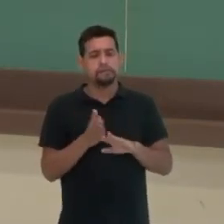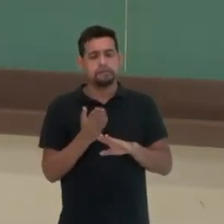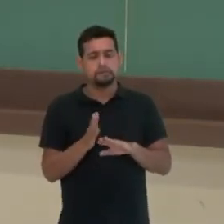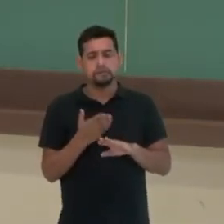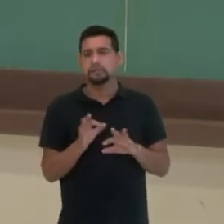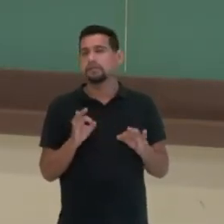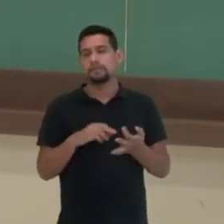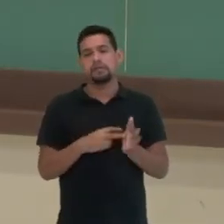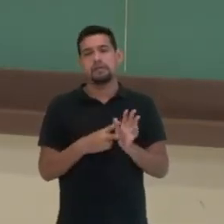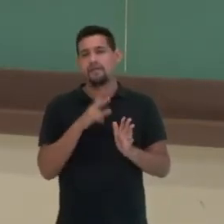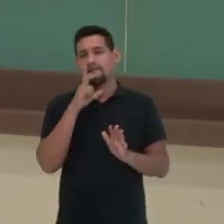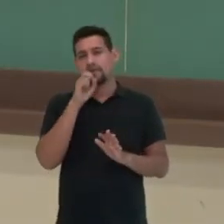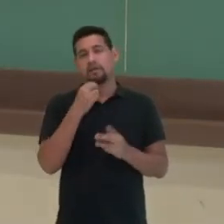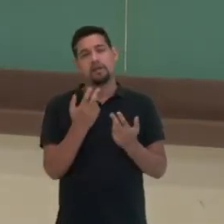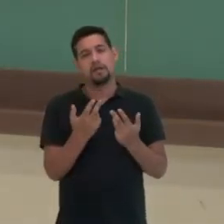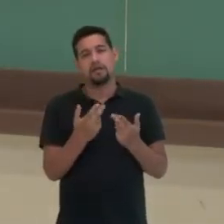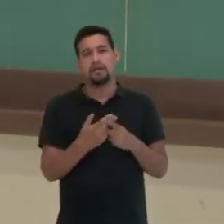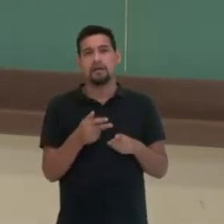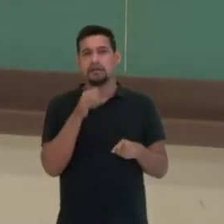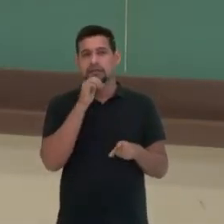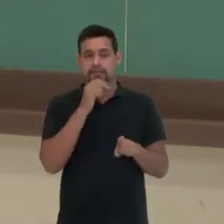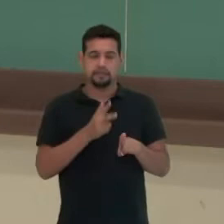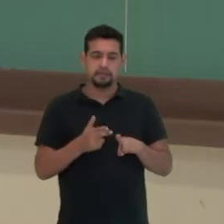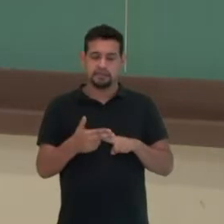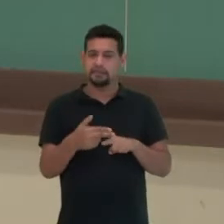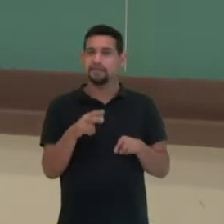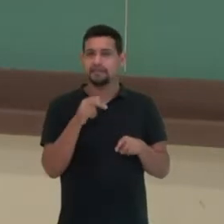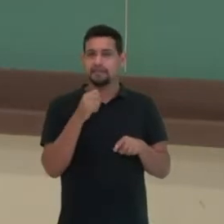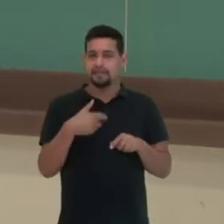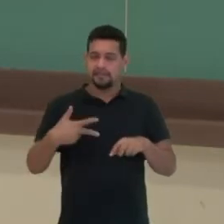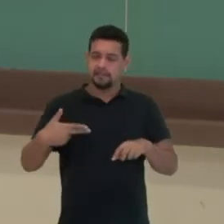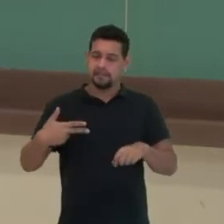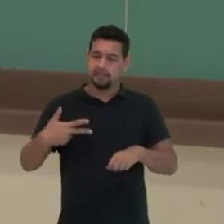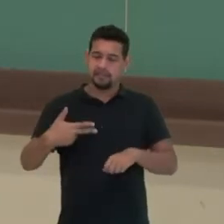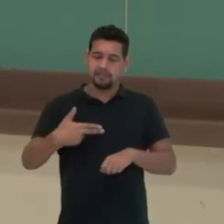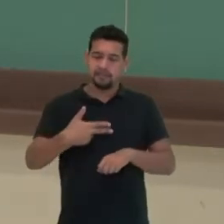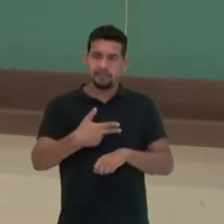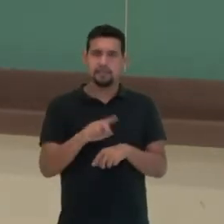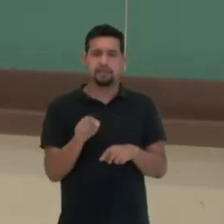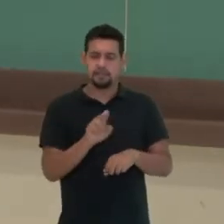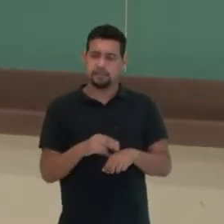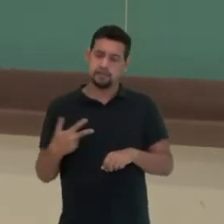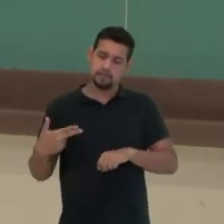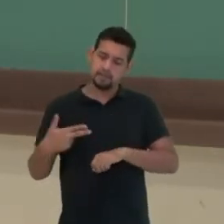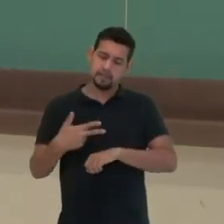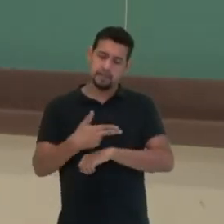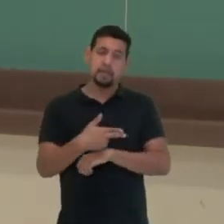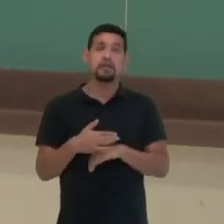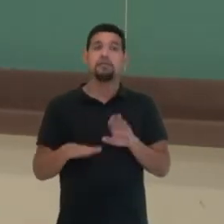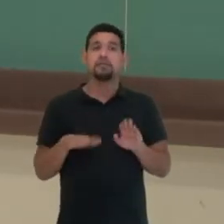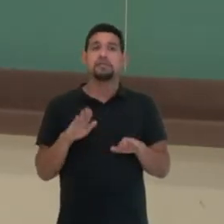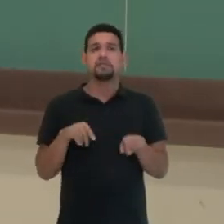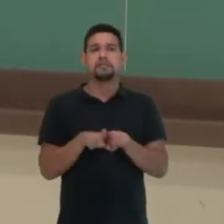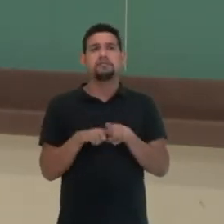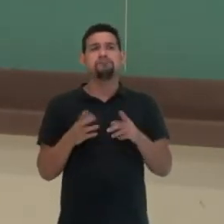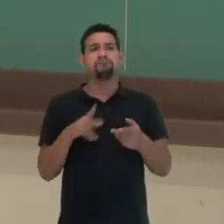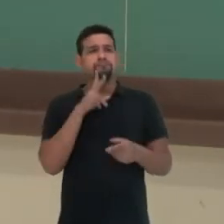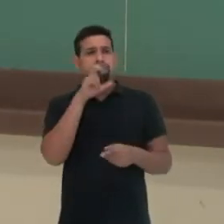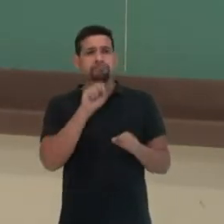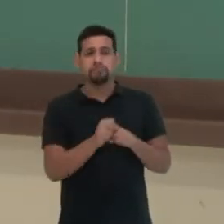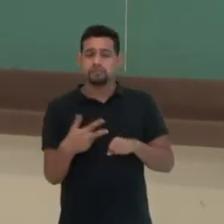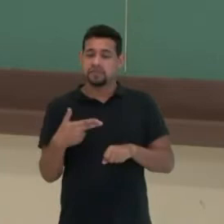uma intensidade. É a mesma coisa a tesoura, né? Ali quando a gente está mexendo com ela, né? Dependendo do papel, a intensidade da